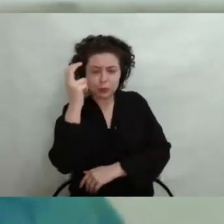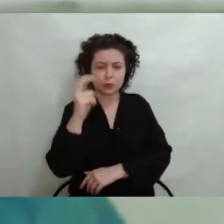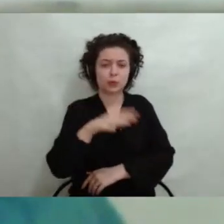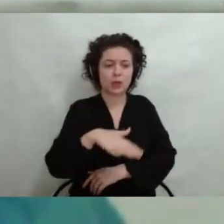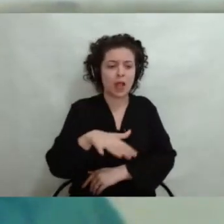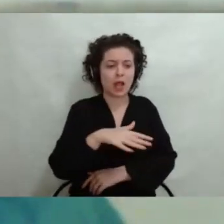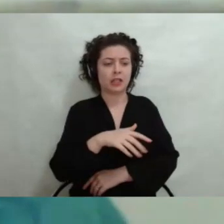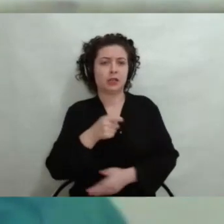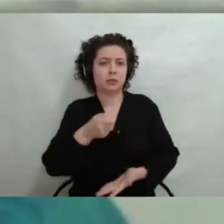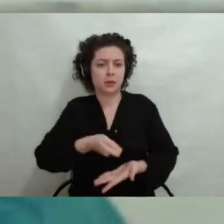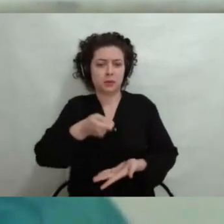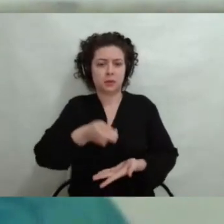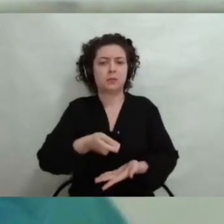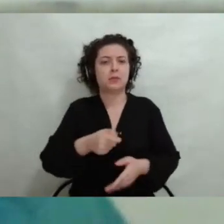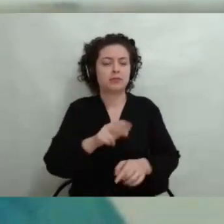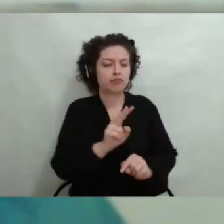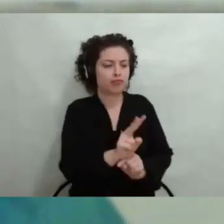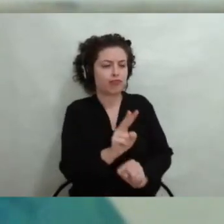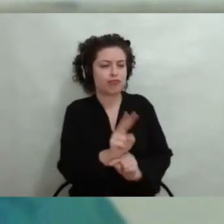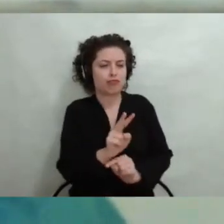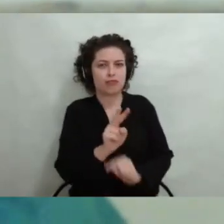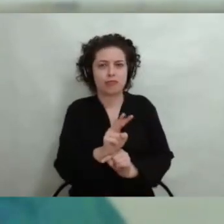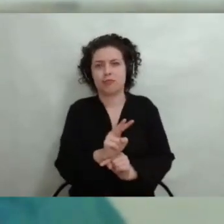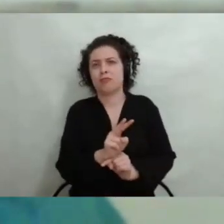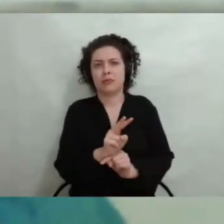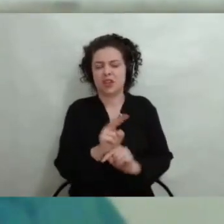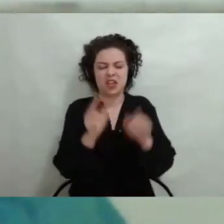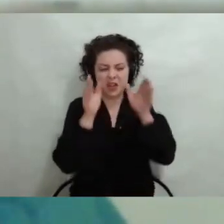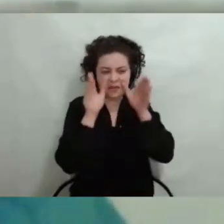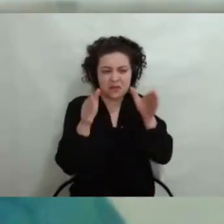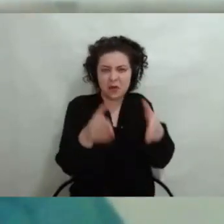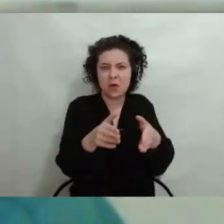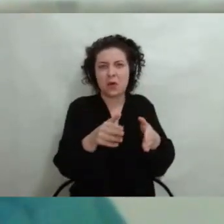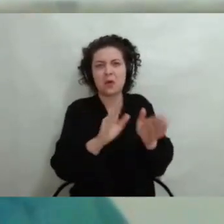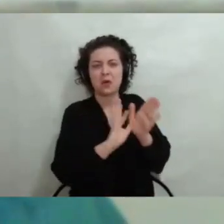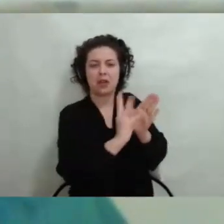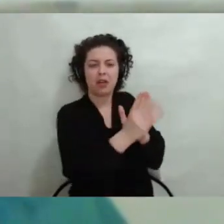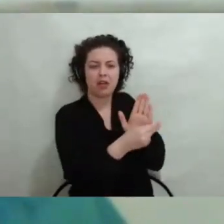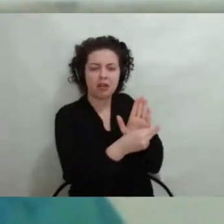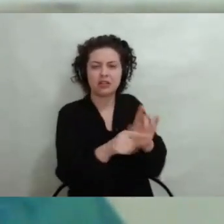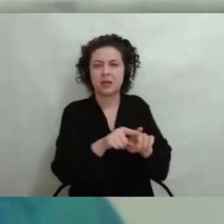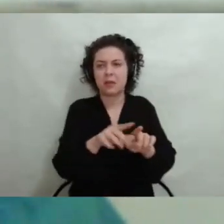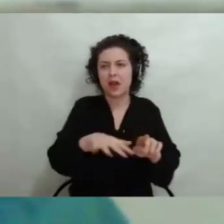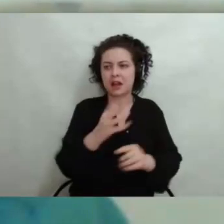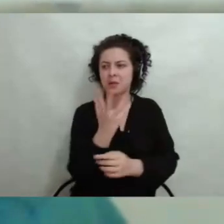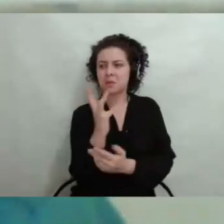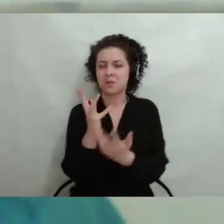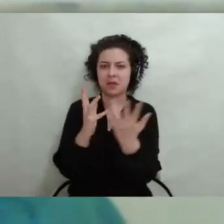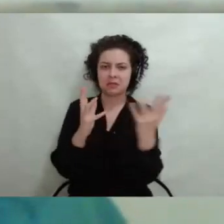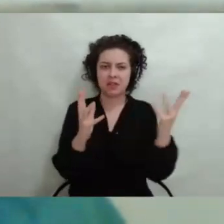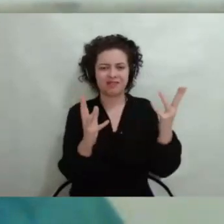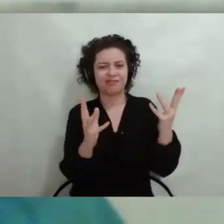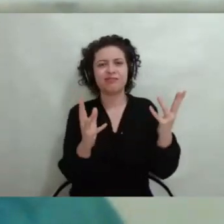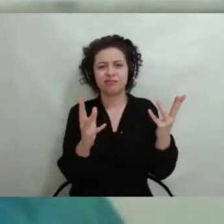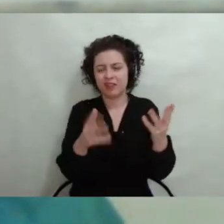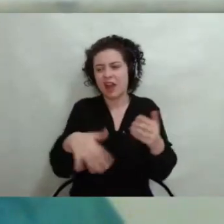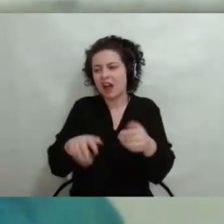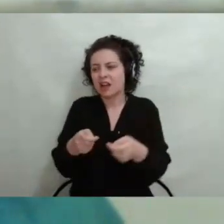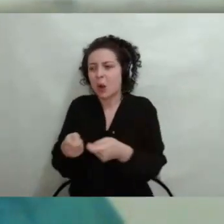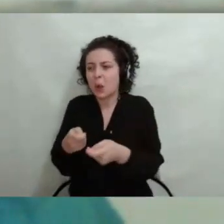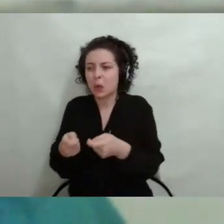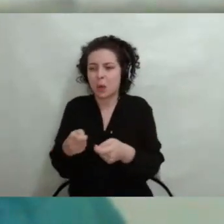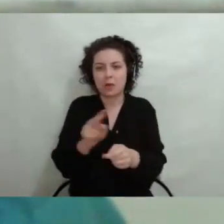da preservação ou não da Amazônia, da questão ambiental, da questão econômica, mas saúde